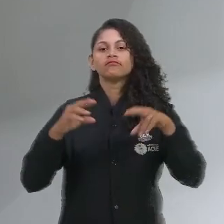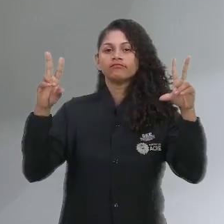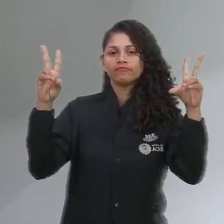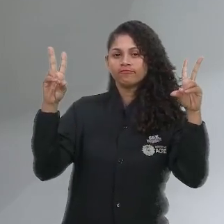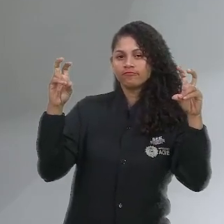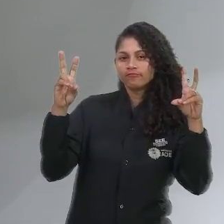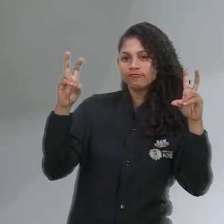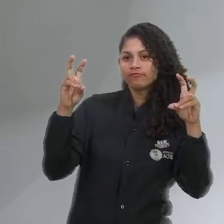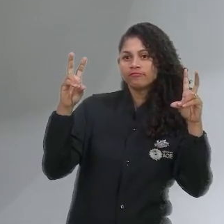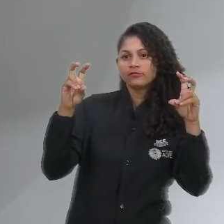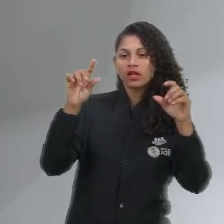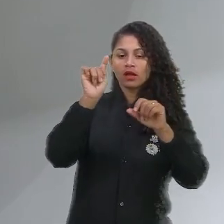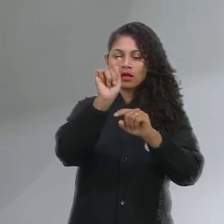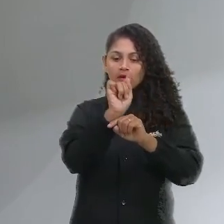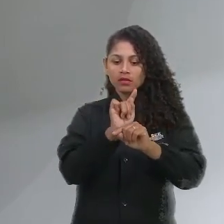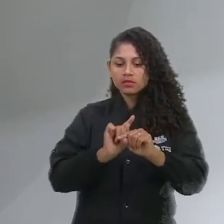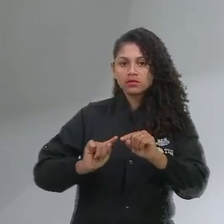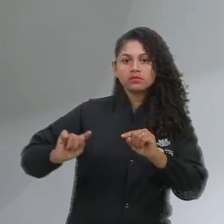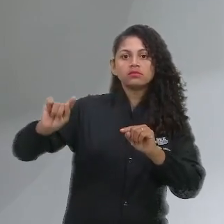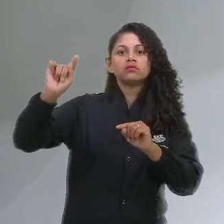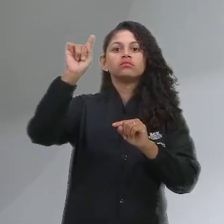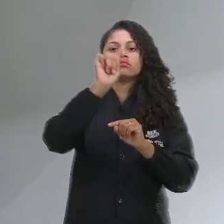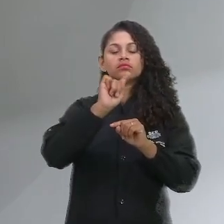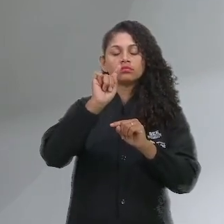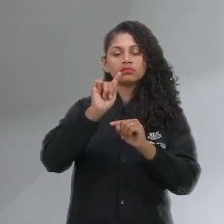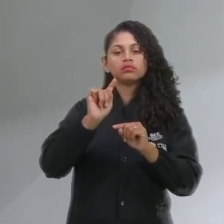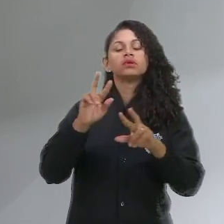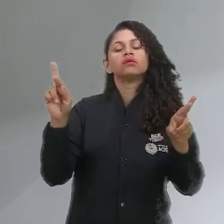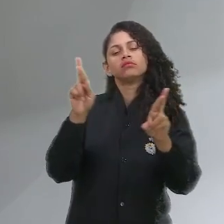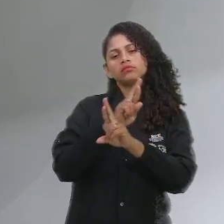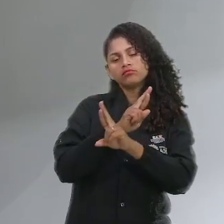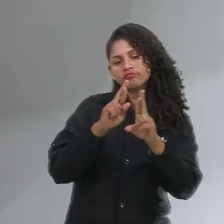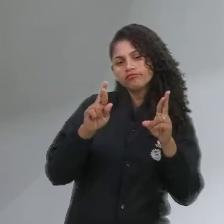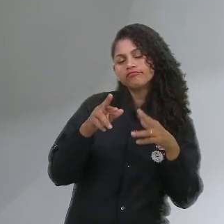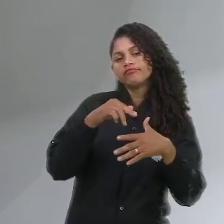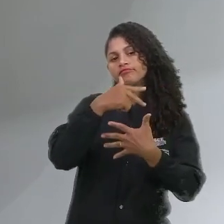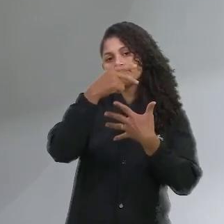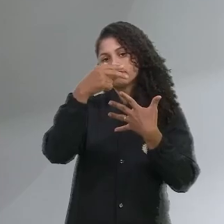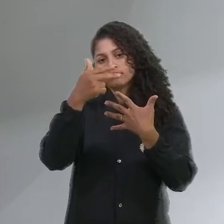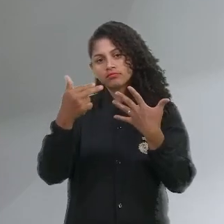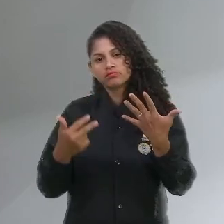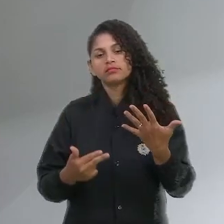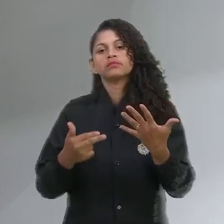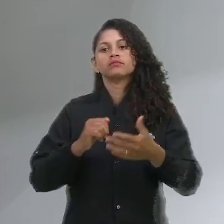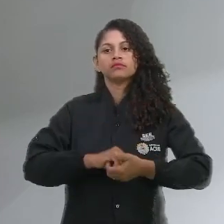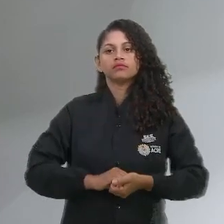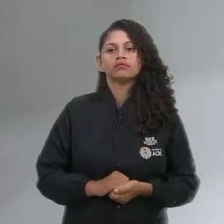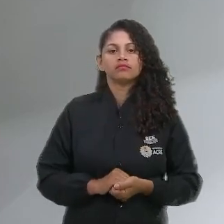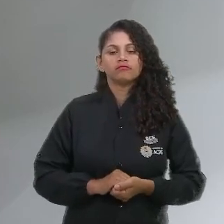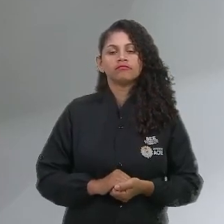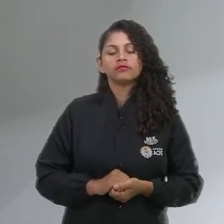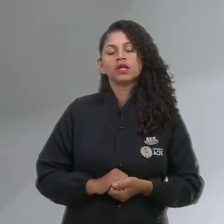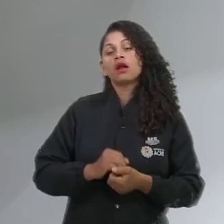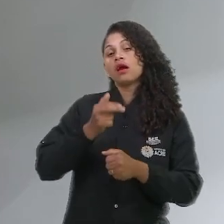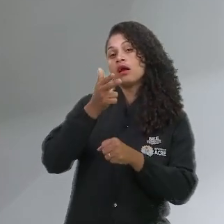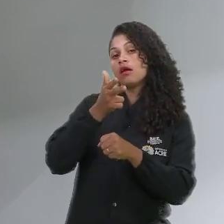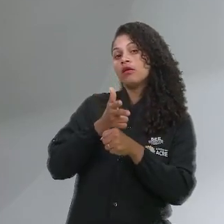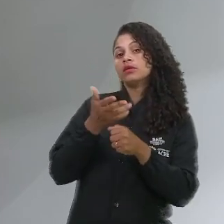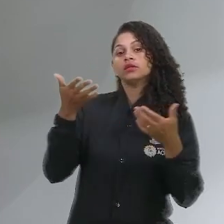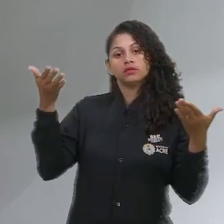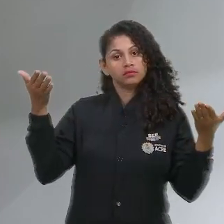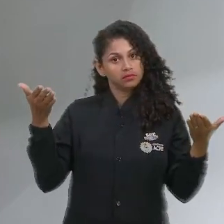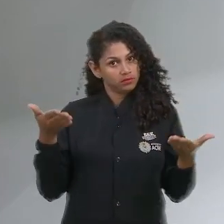a circunferência e algumas coisas relacionadas a ela. Por exemplo, nesse vídeo nós iremos